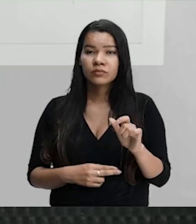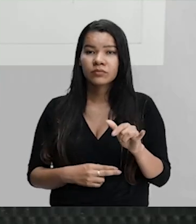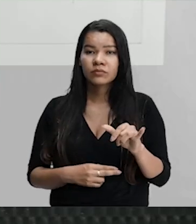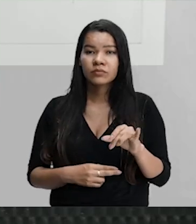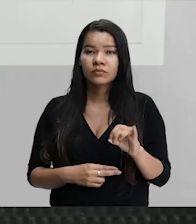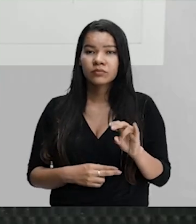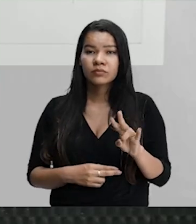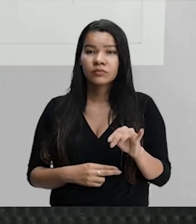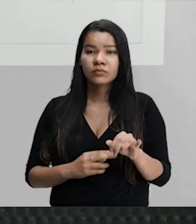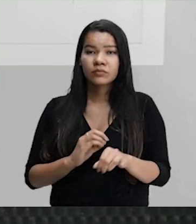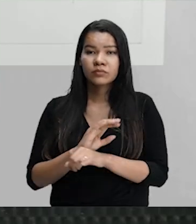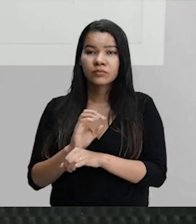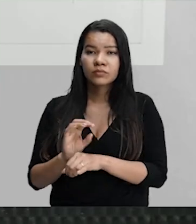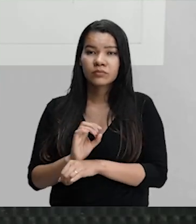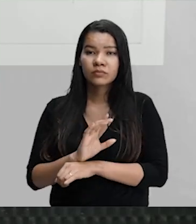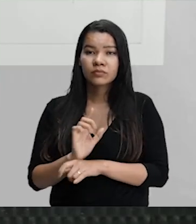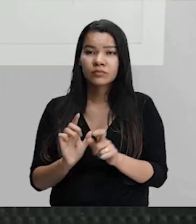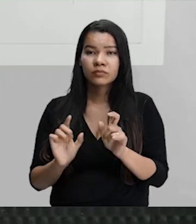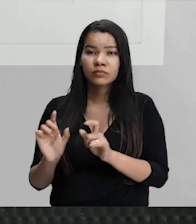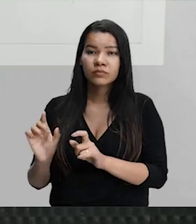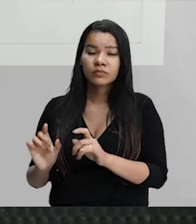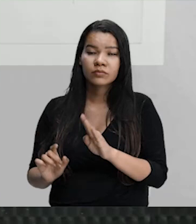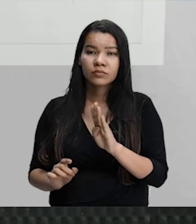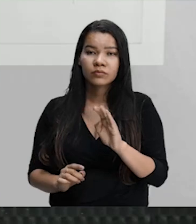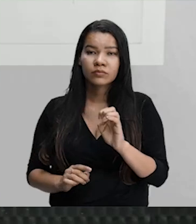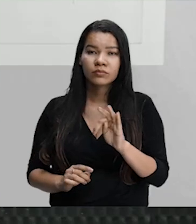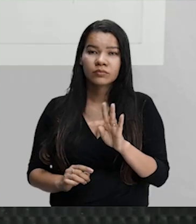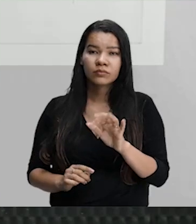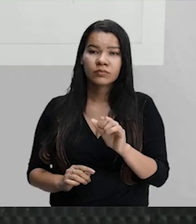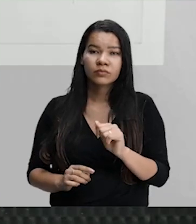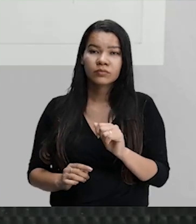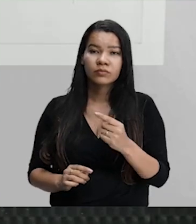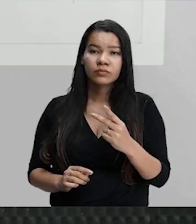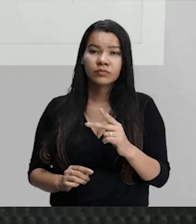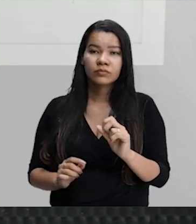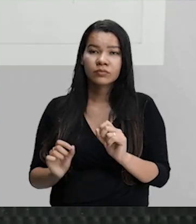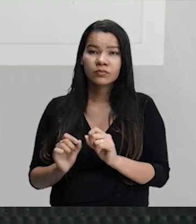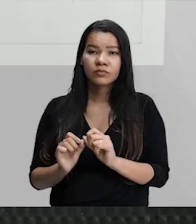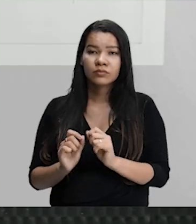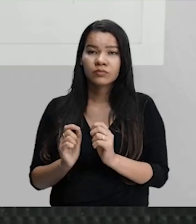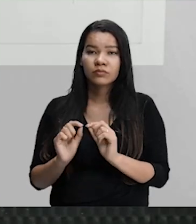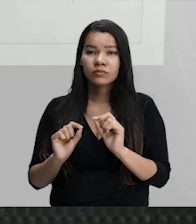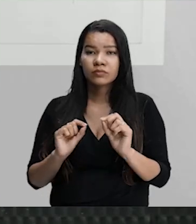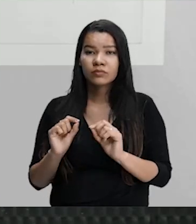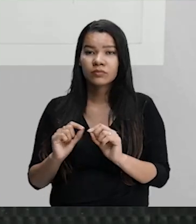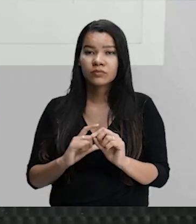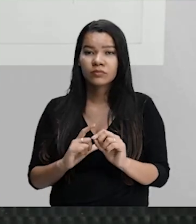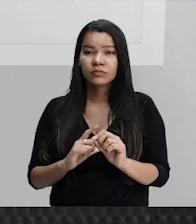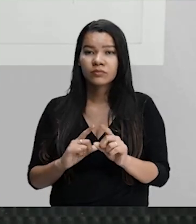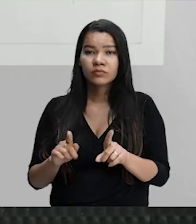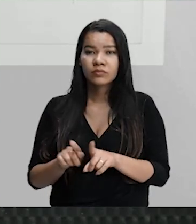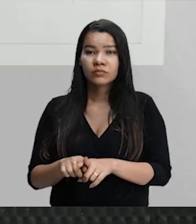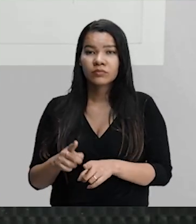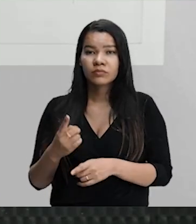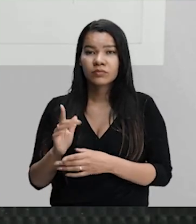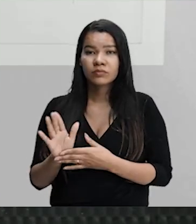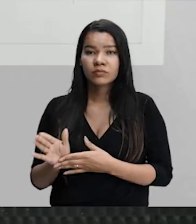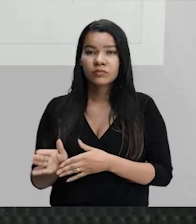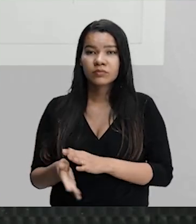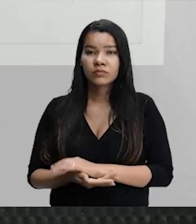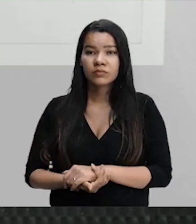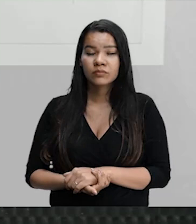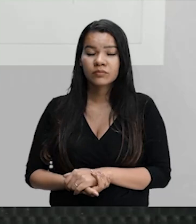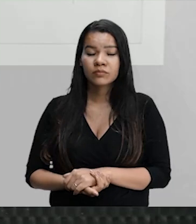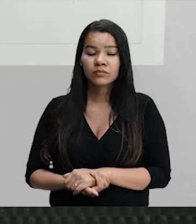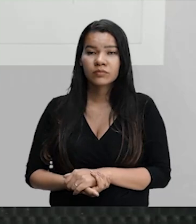alfa, ele vai liberar uma partícula beta, né, vai liberar um elétron. E isso vai fazer com que se tenha ali também uma estabilidade. Tá,